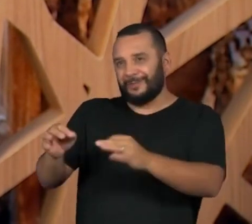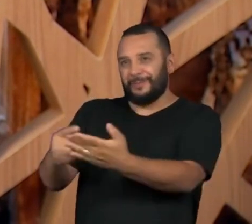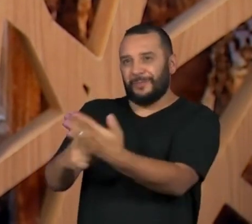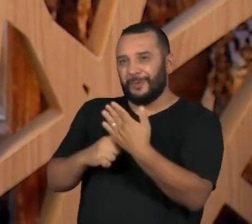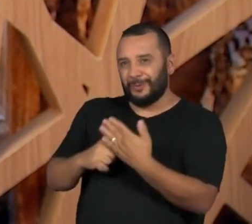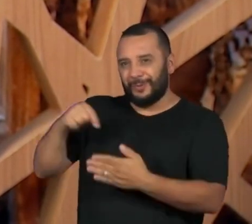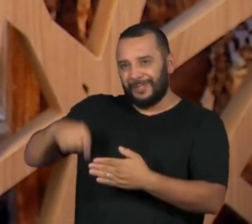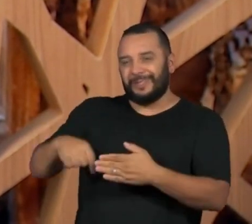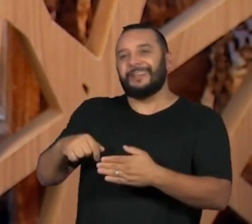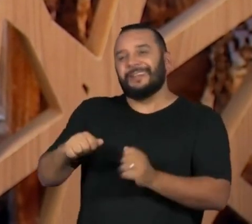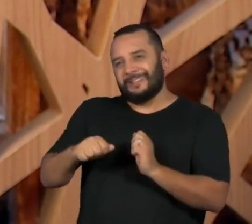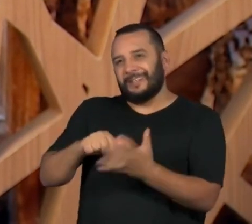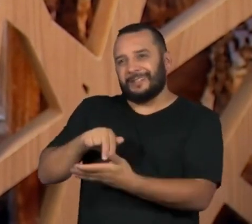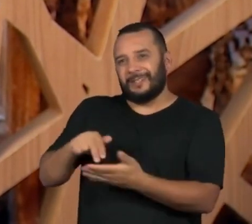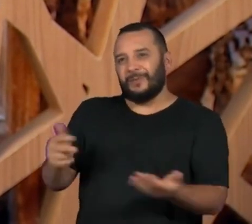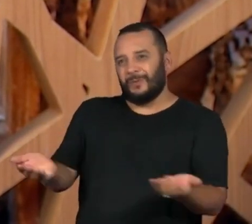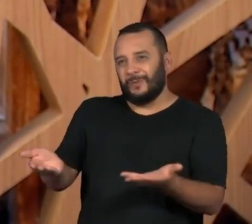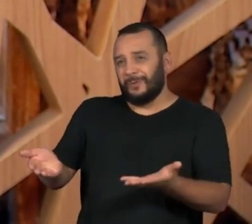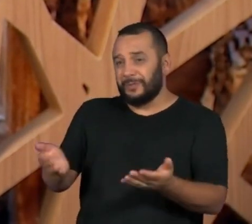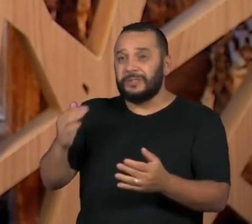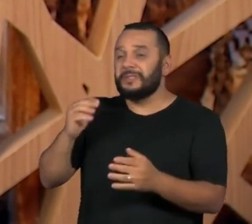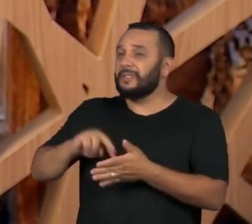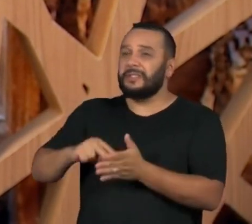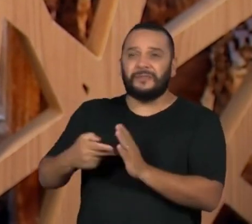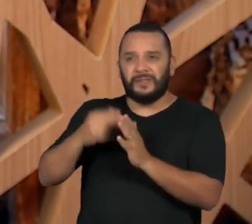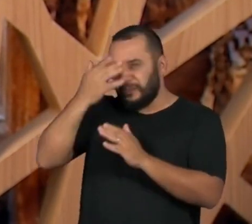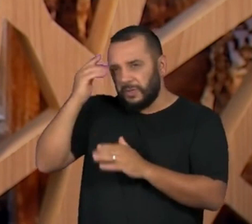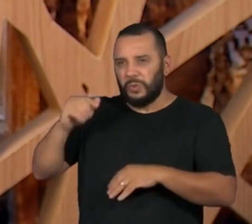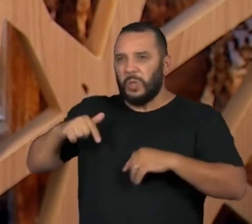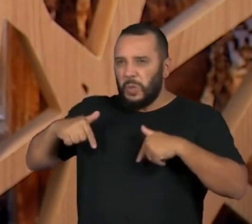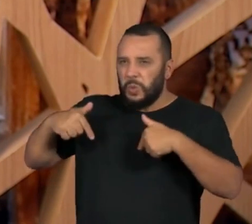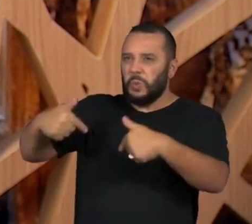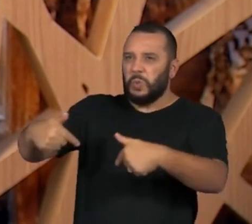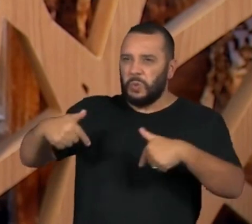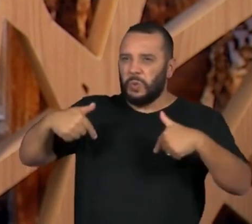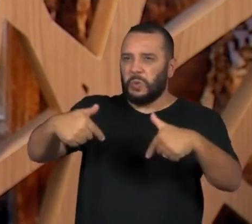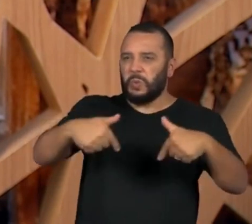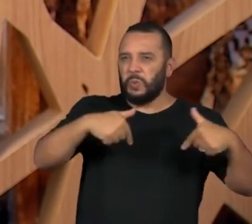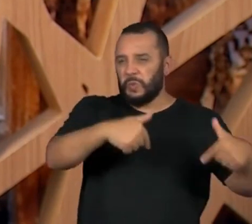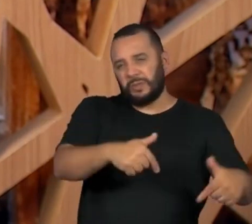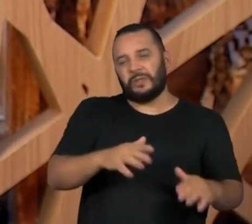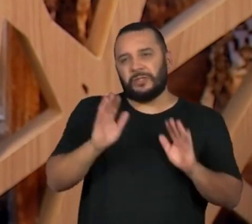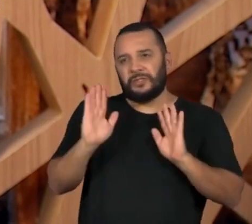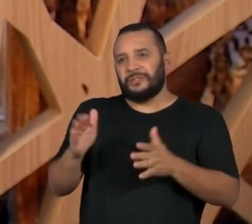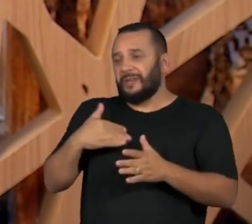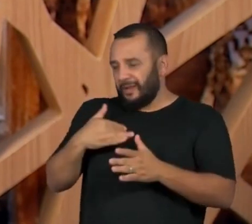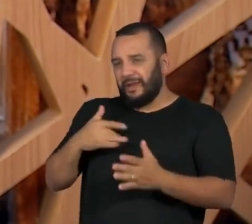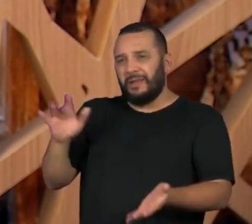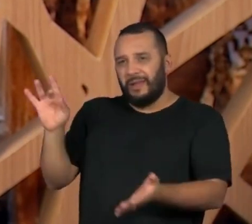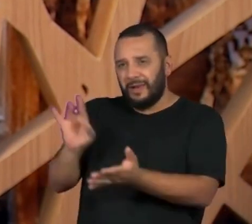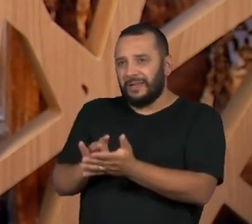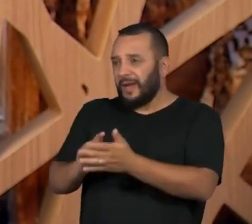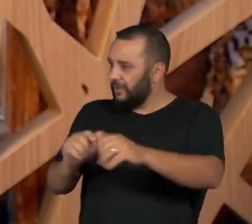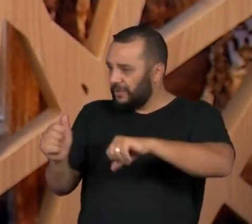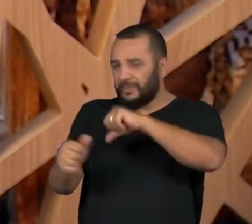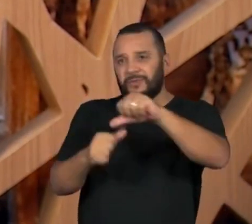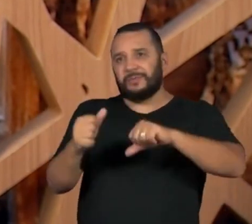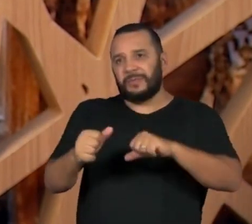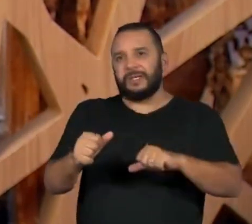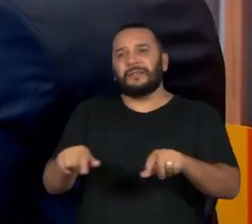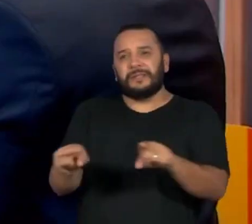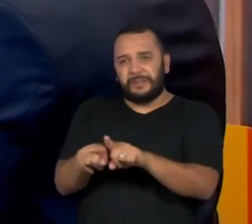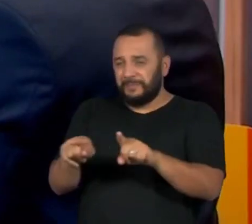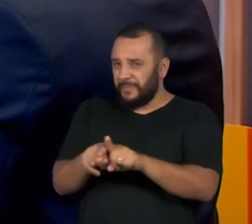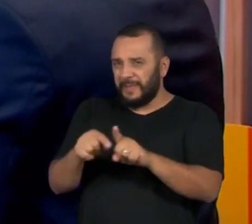fazendo isso com seus próprios meios e transformando realidade gerando impacto com seus próprios meios